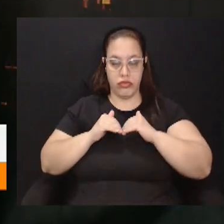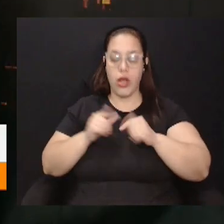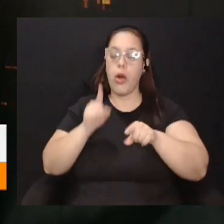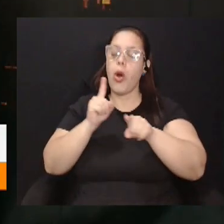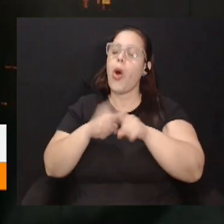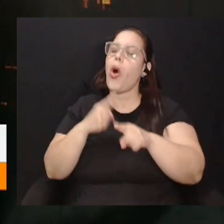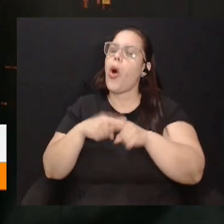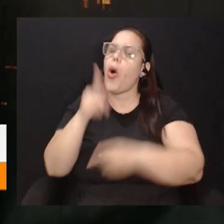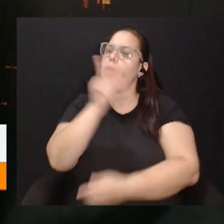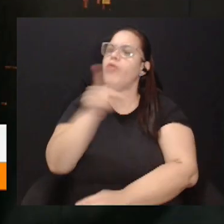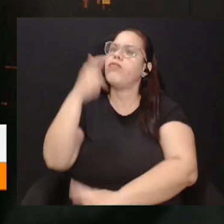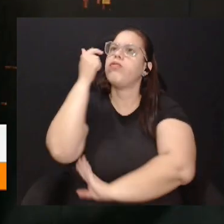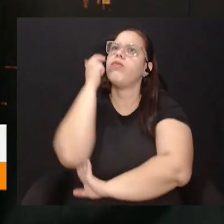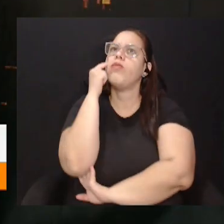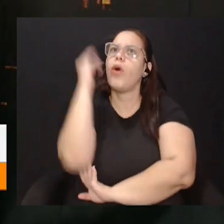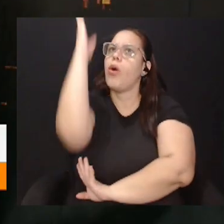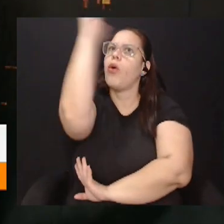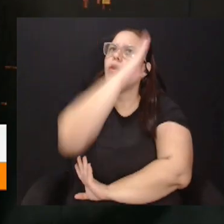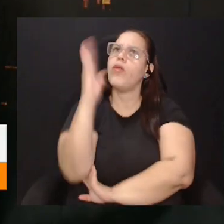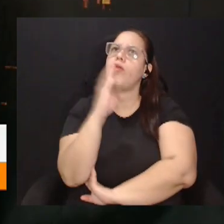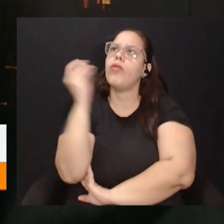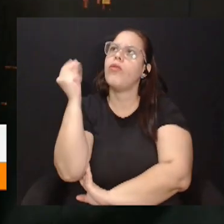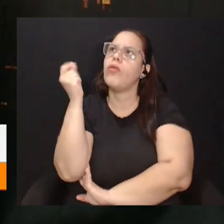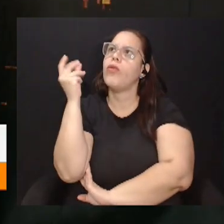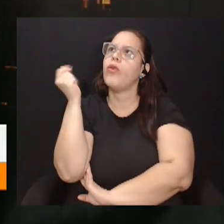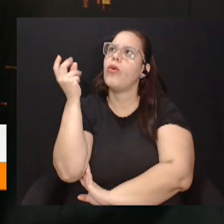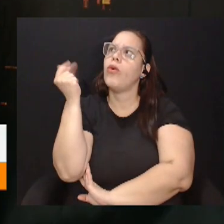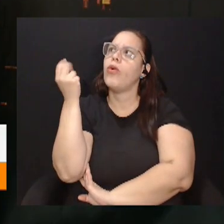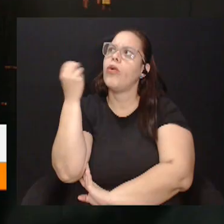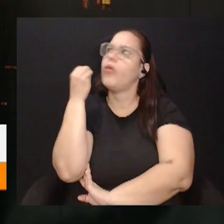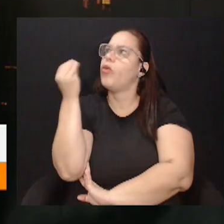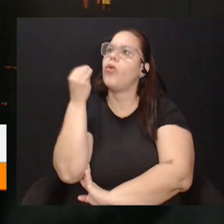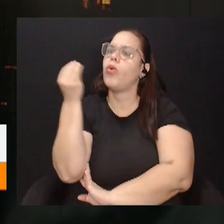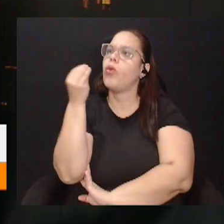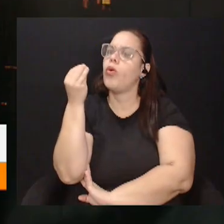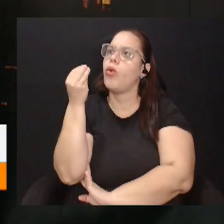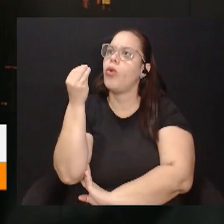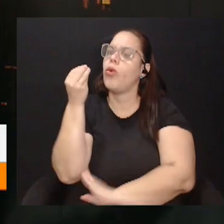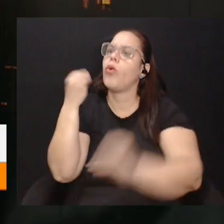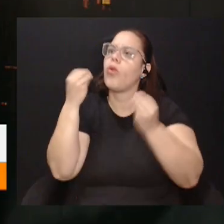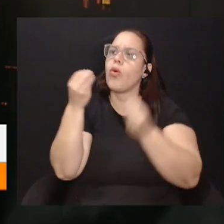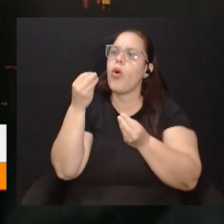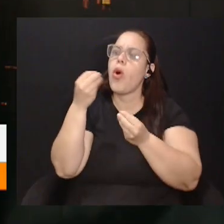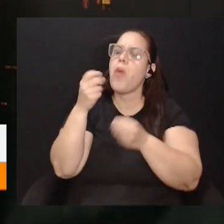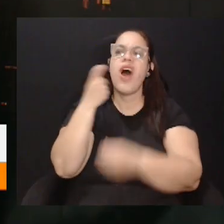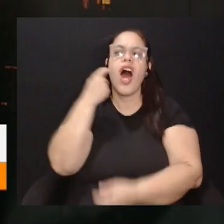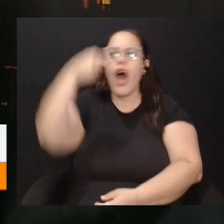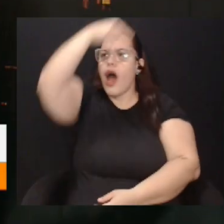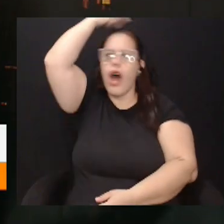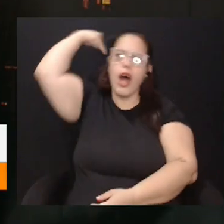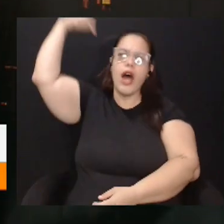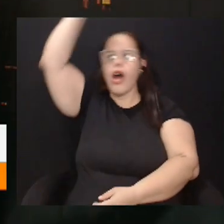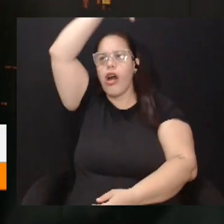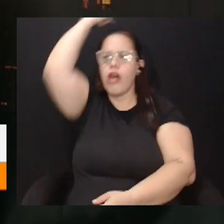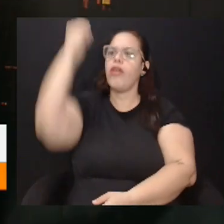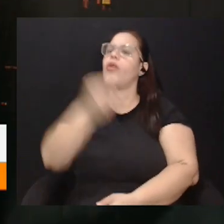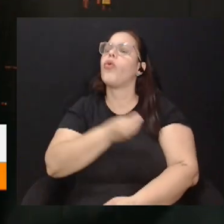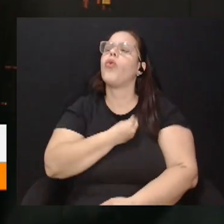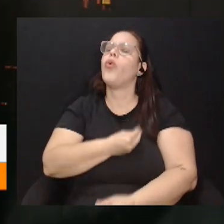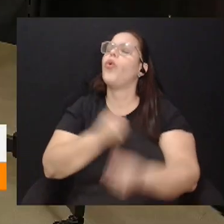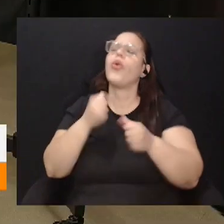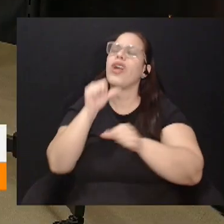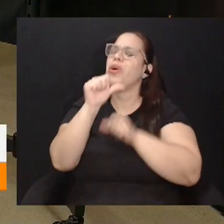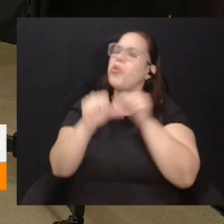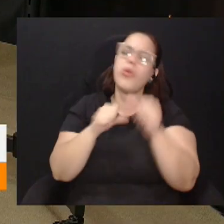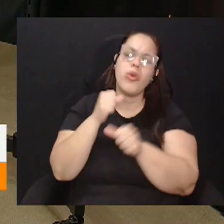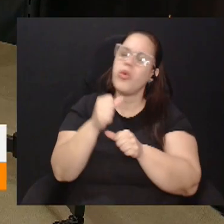esse Brasil de décadas atrás, como a Sexta-feira Santa era vivida, o que mudou, na forma como a